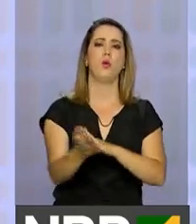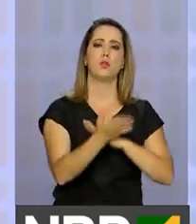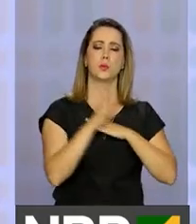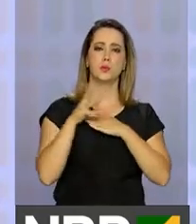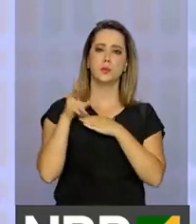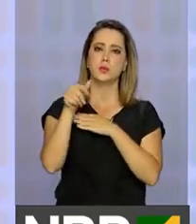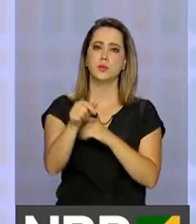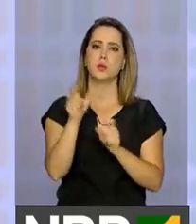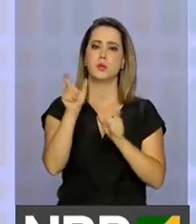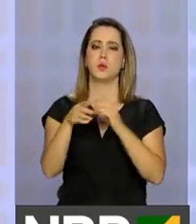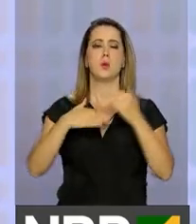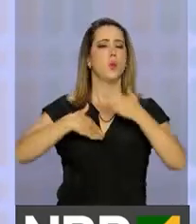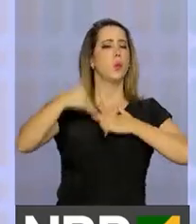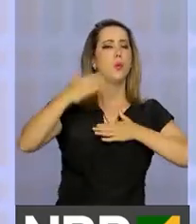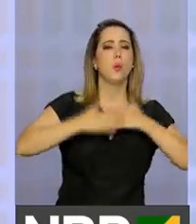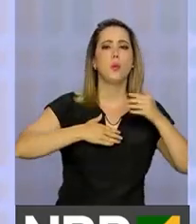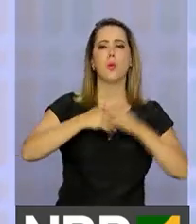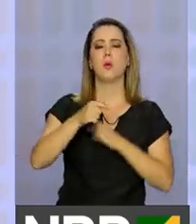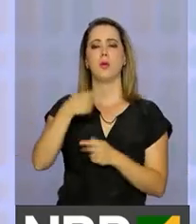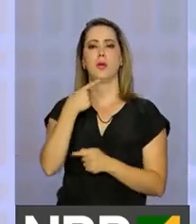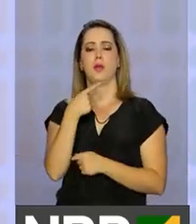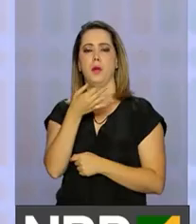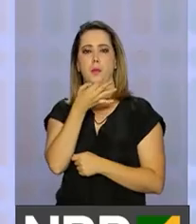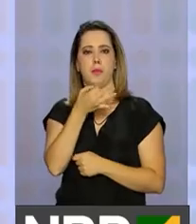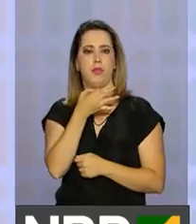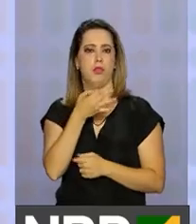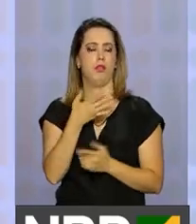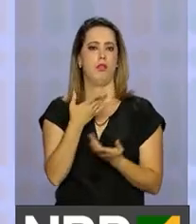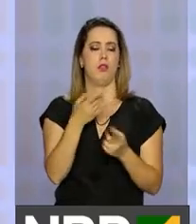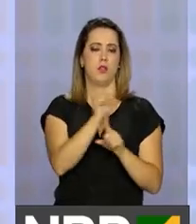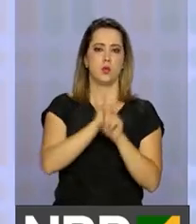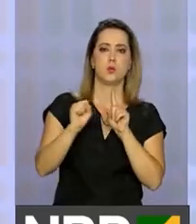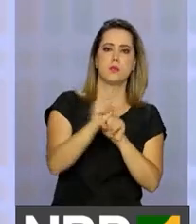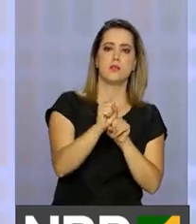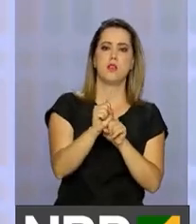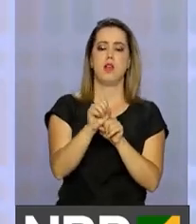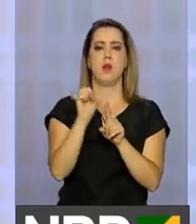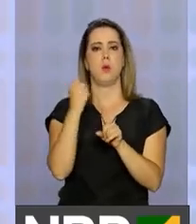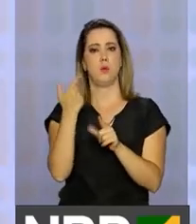todos, independentemente da posição social ou profissional que ocupem.